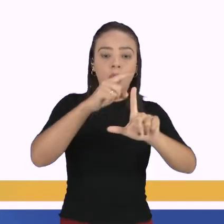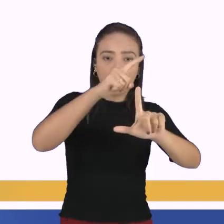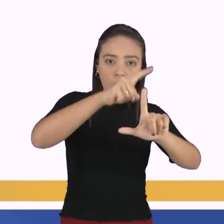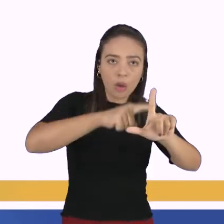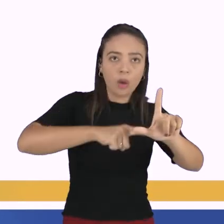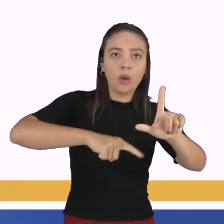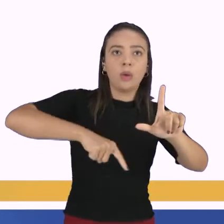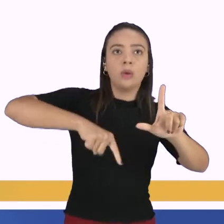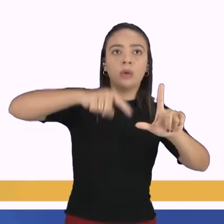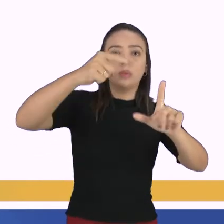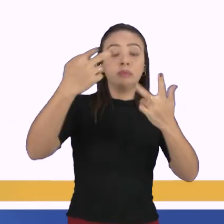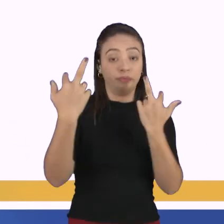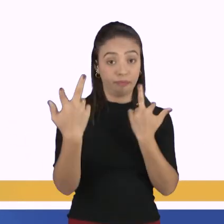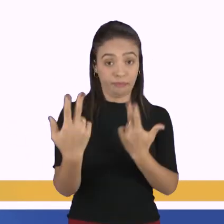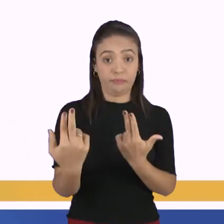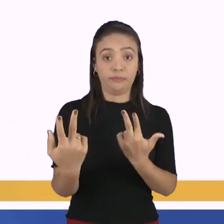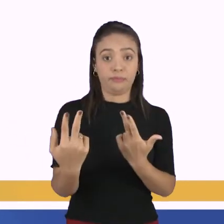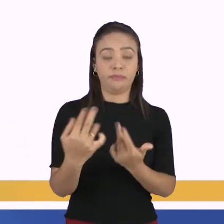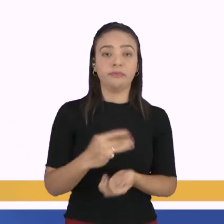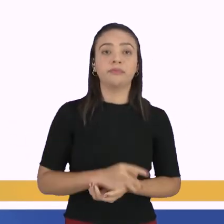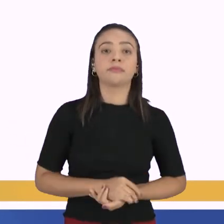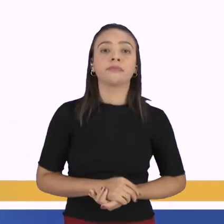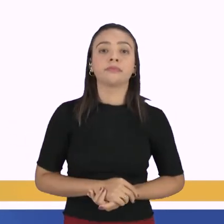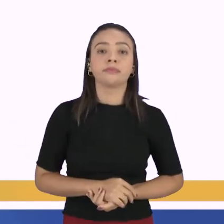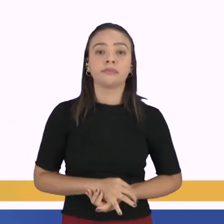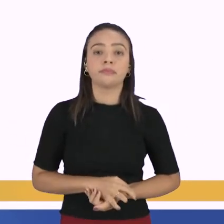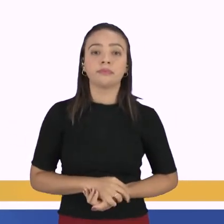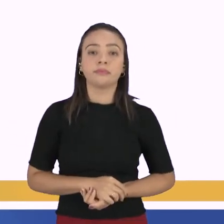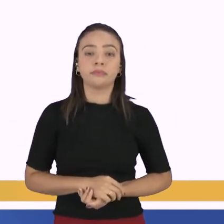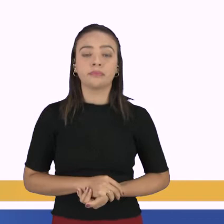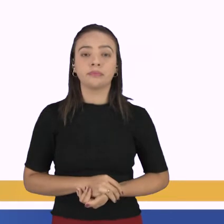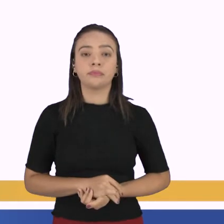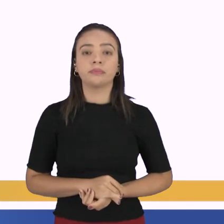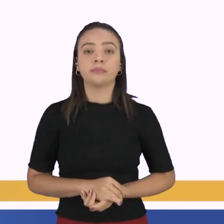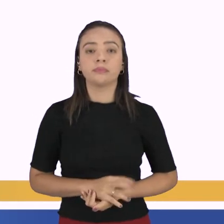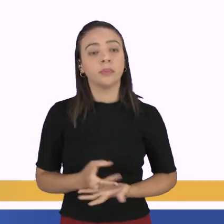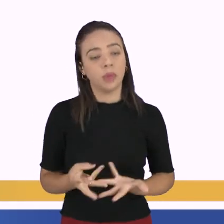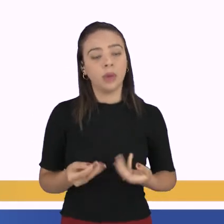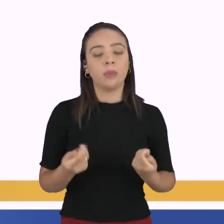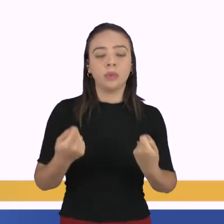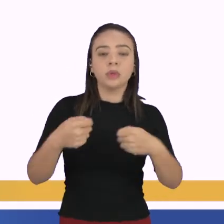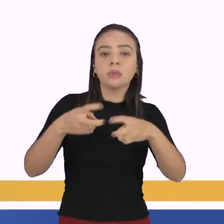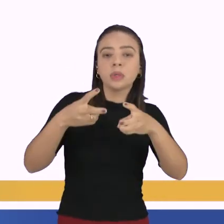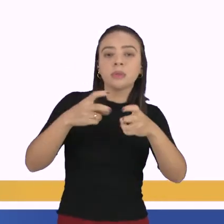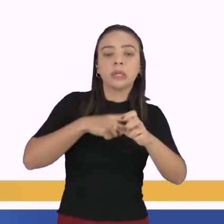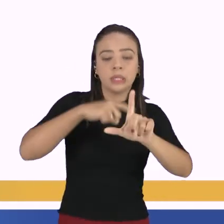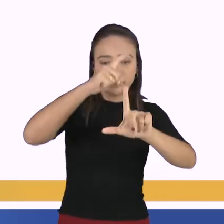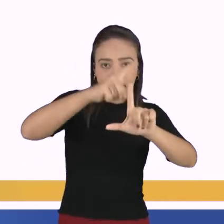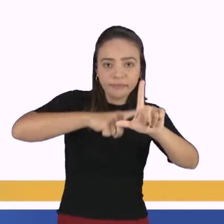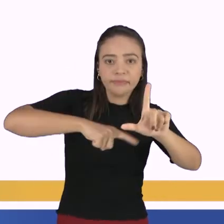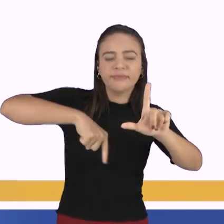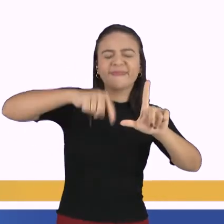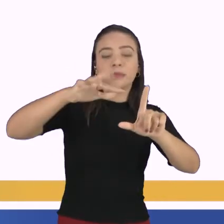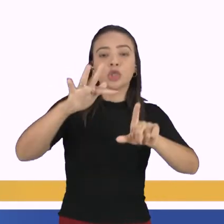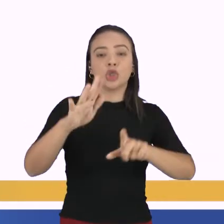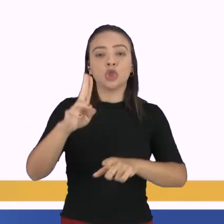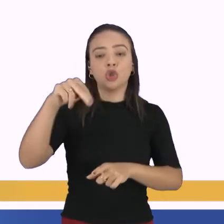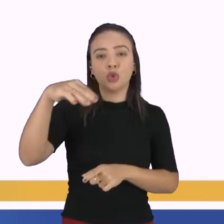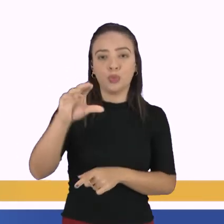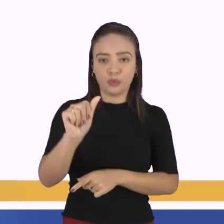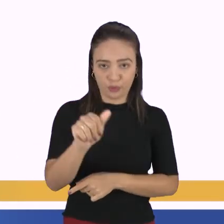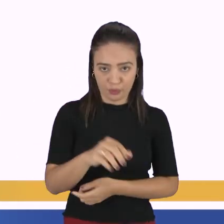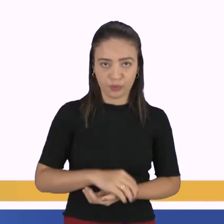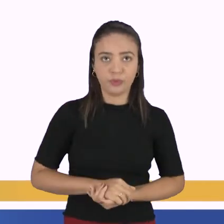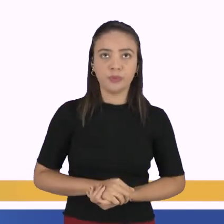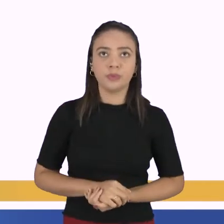né, no lado contrário. Enfim, o importante aqui é que nós temos o esboço do gráfico de uma função quadrática.